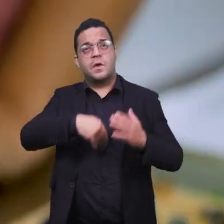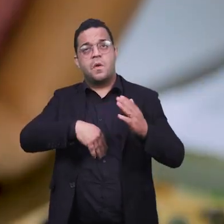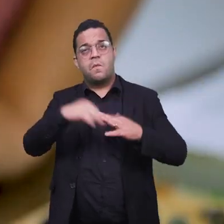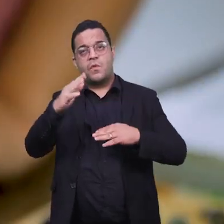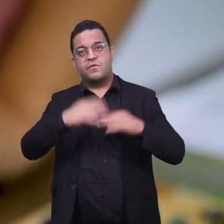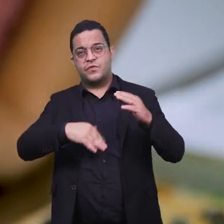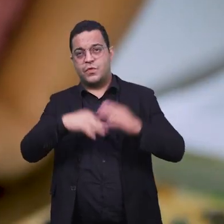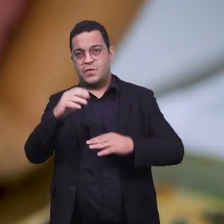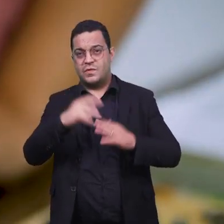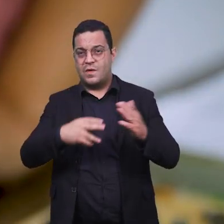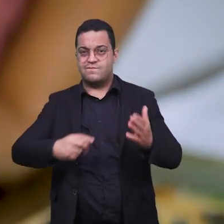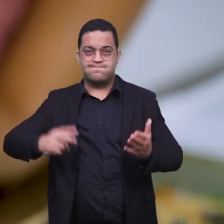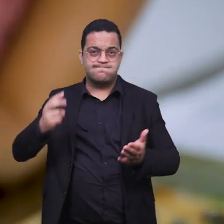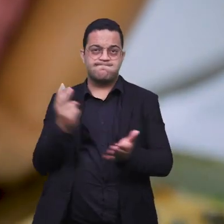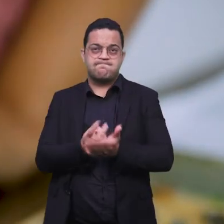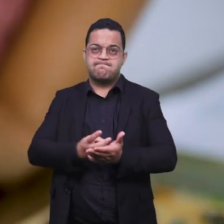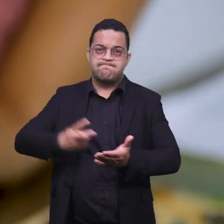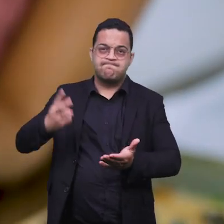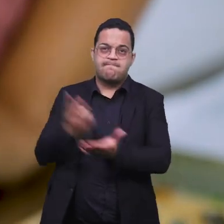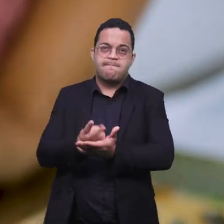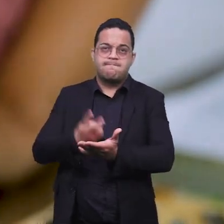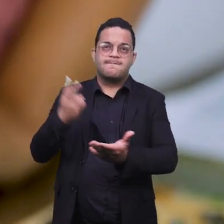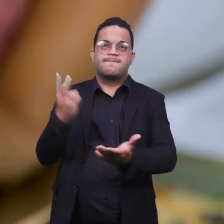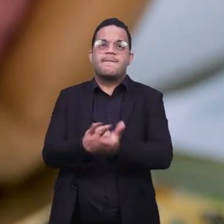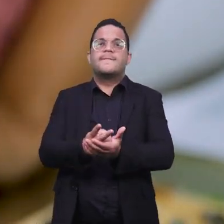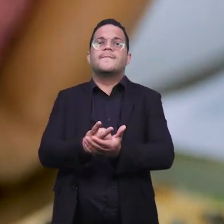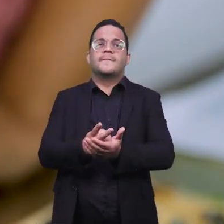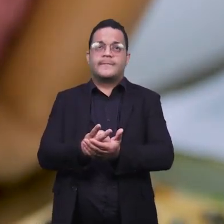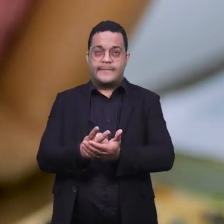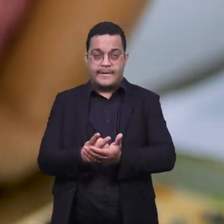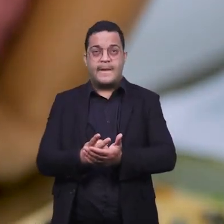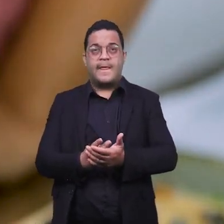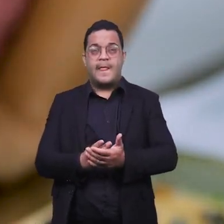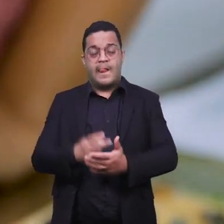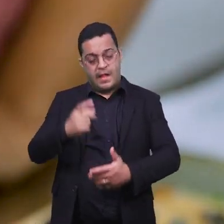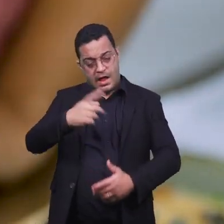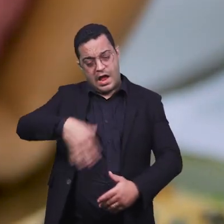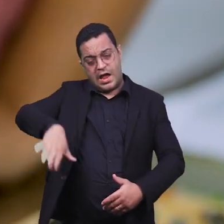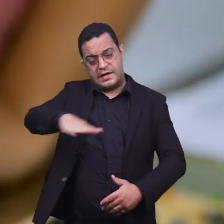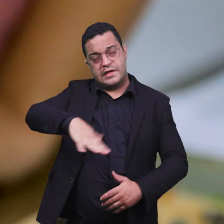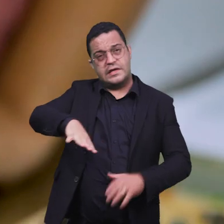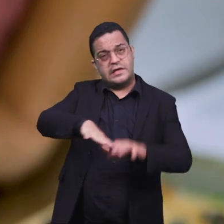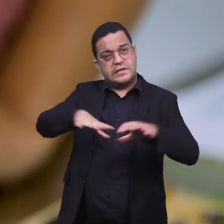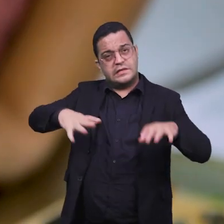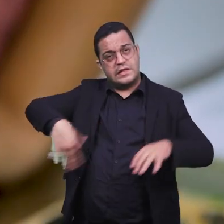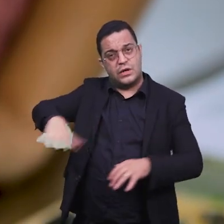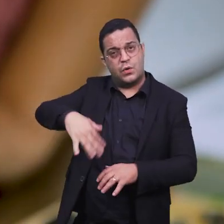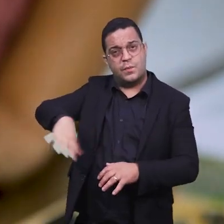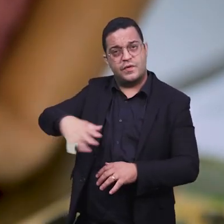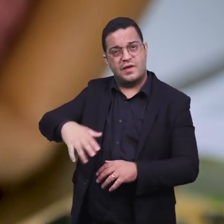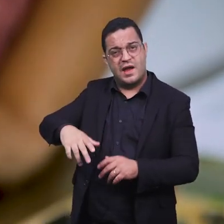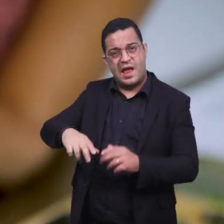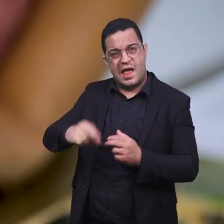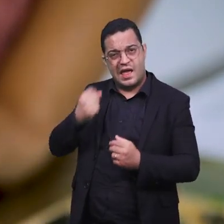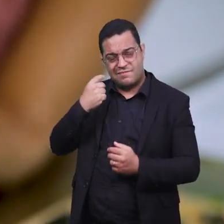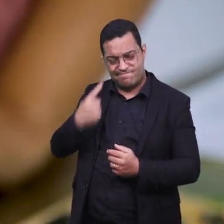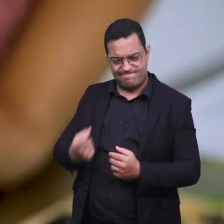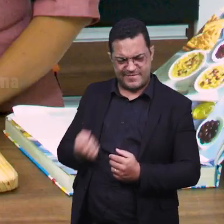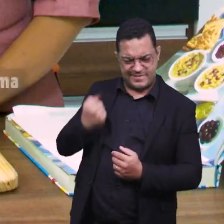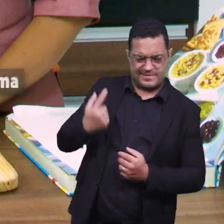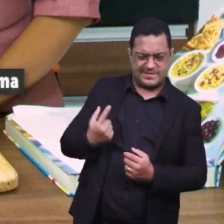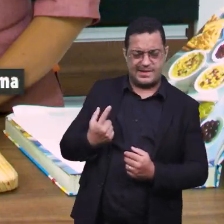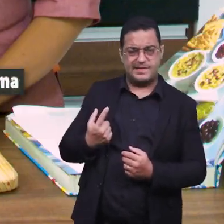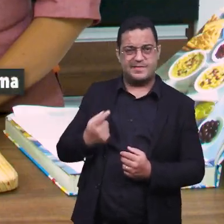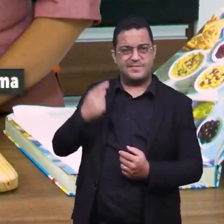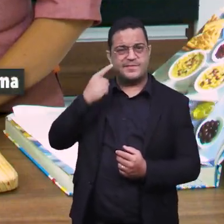não fica sem. E eu acredito que seja talvez o utensílio que esteja aqui, que seja mais diferente para quem está aí de casa e